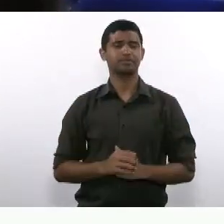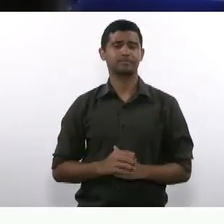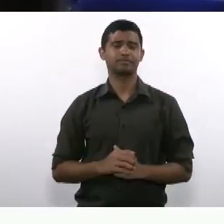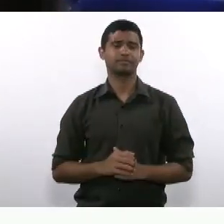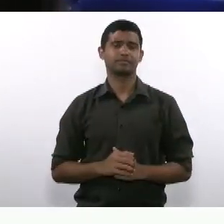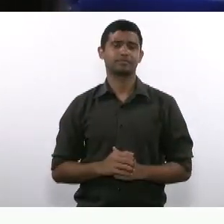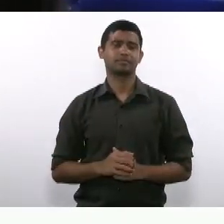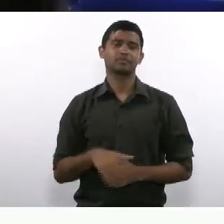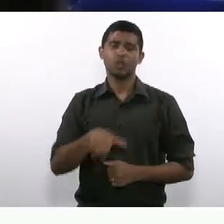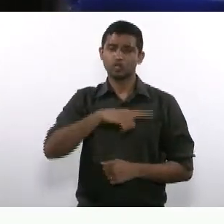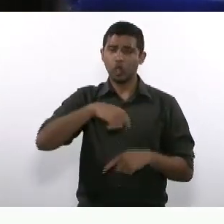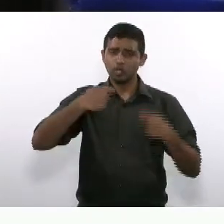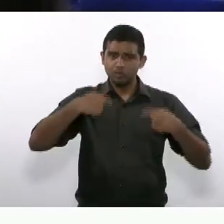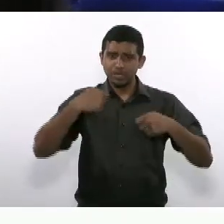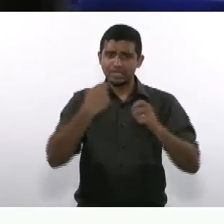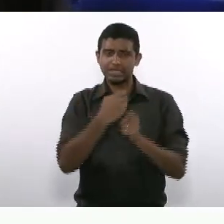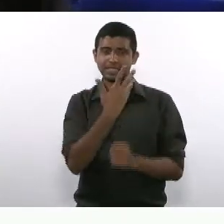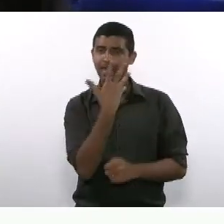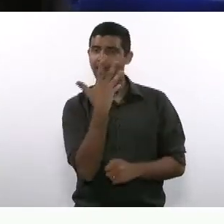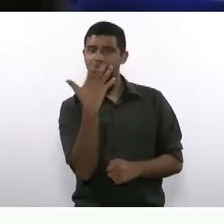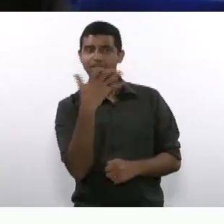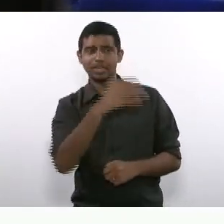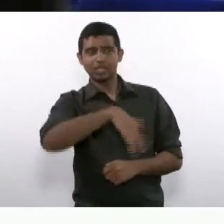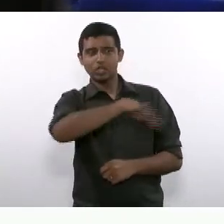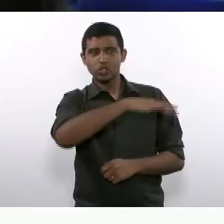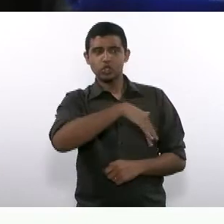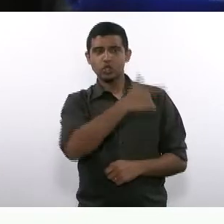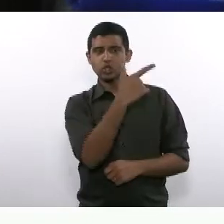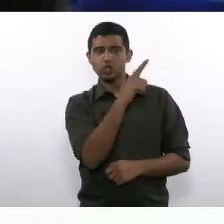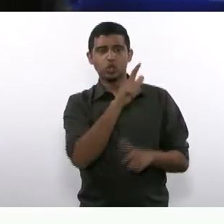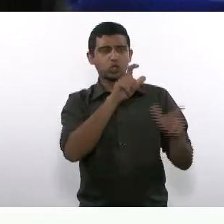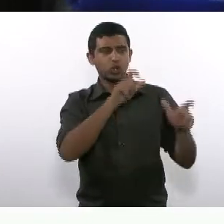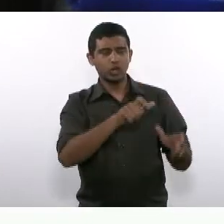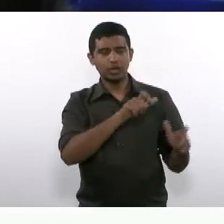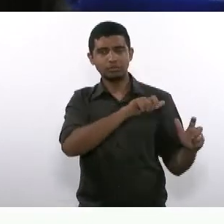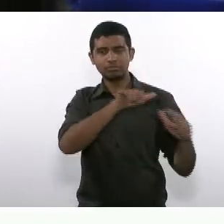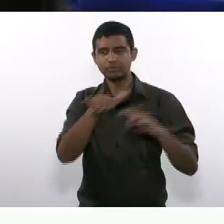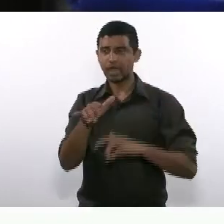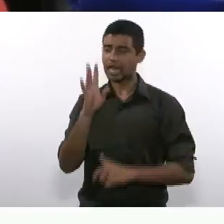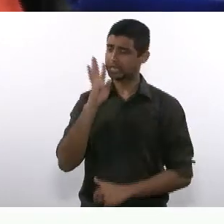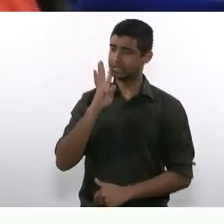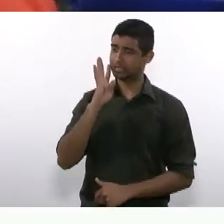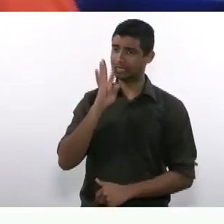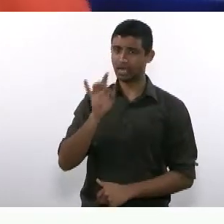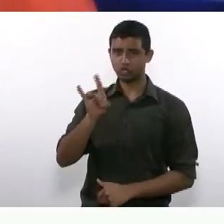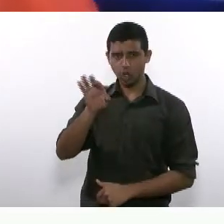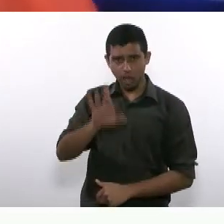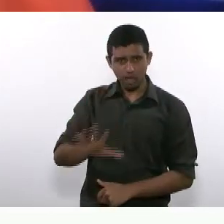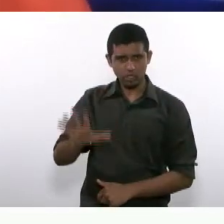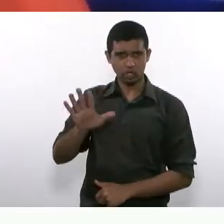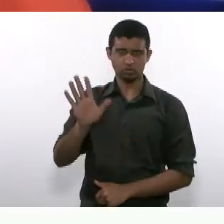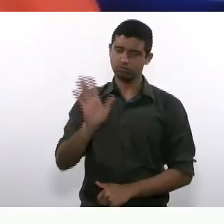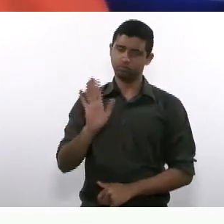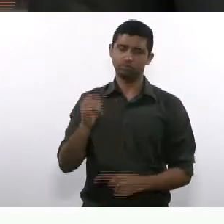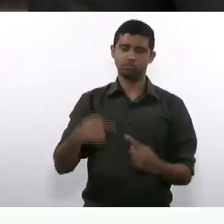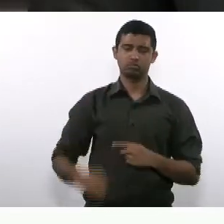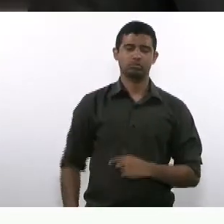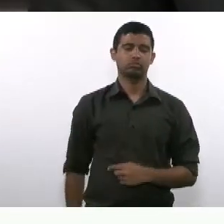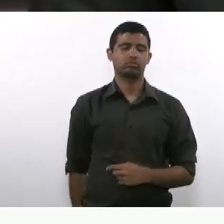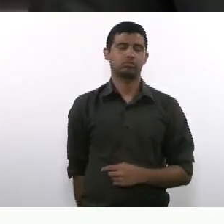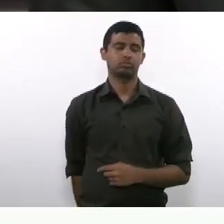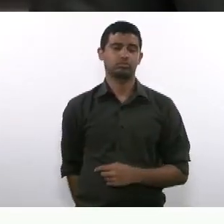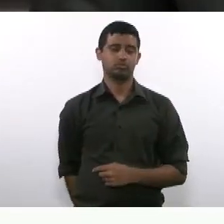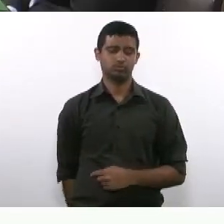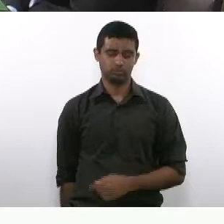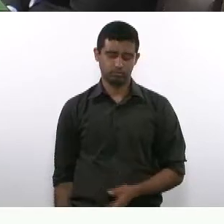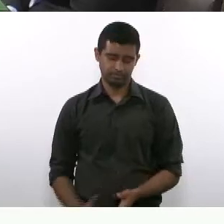também vejam aquele evento como algo que é bacana para o Estado todo e não só para aquela região. Presidente, infelizmente